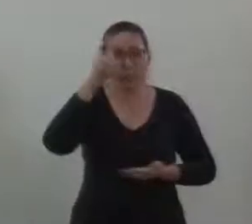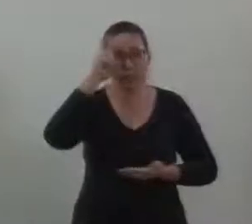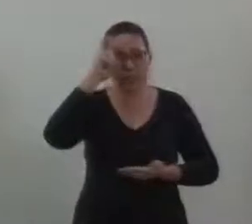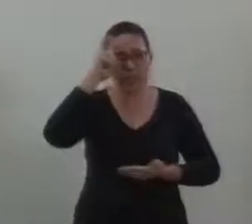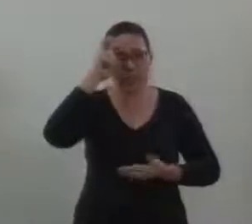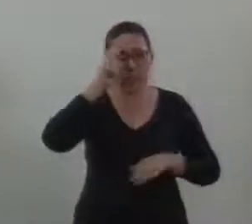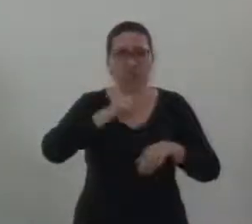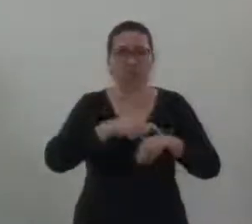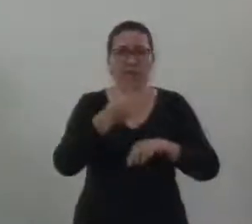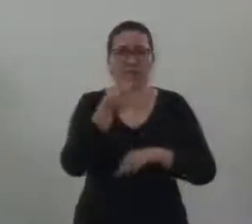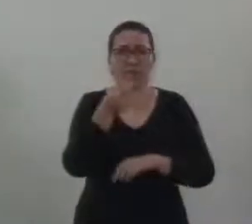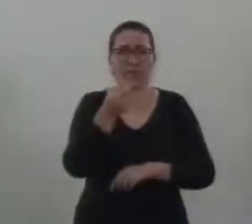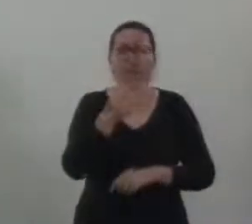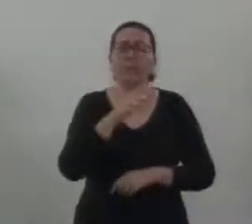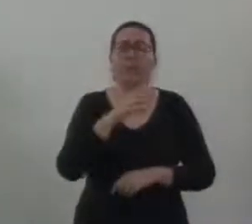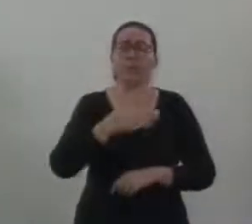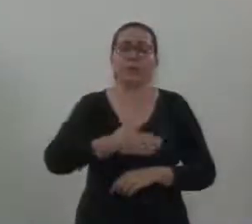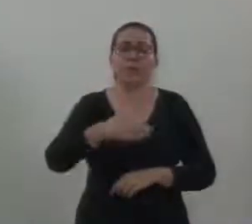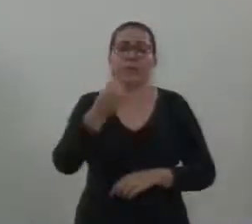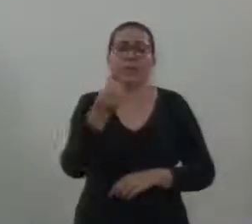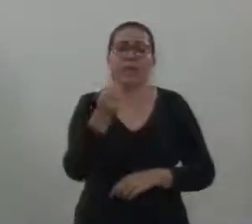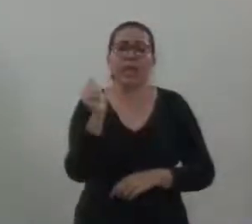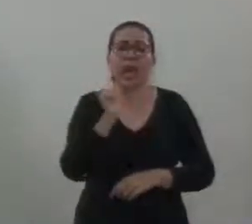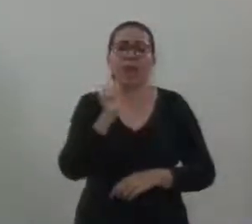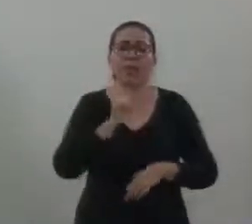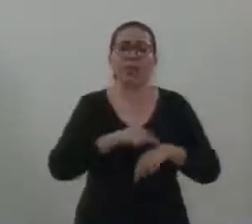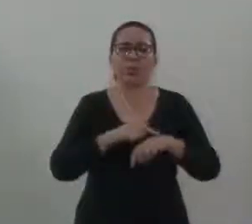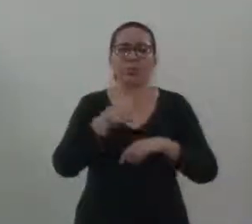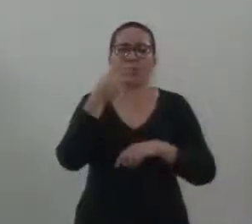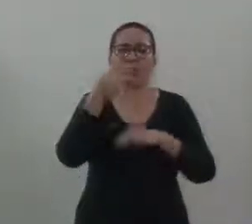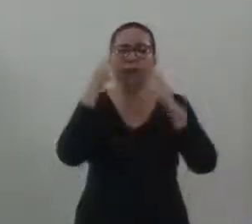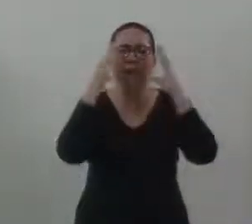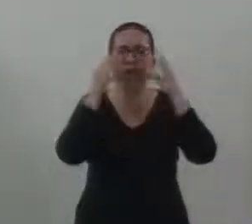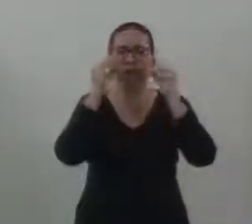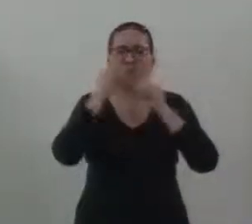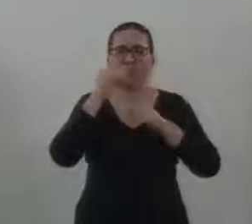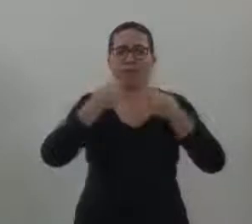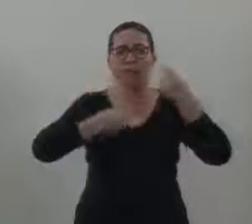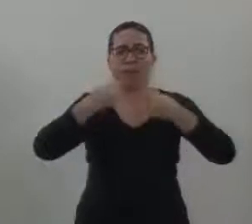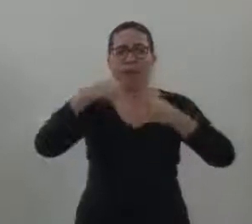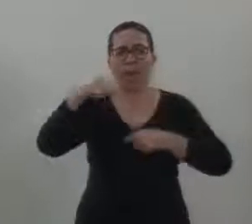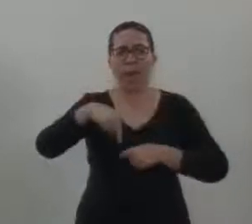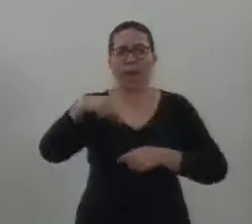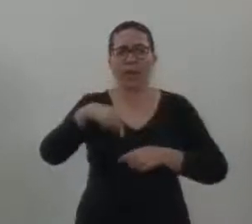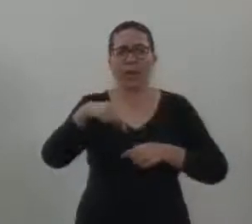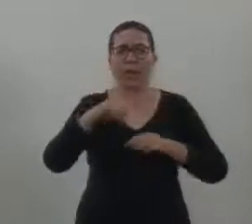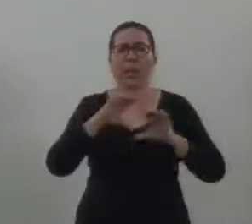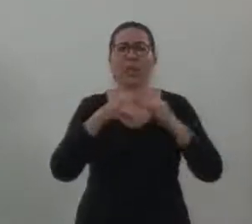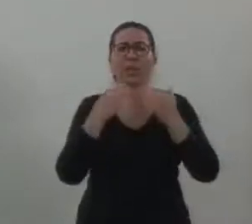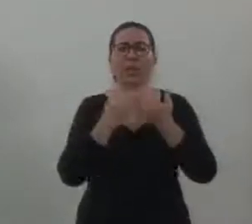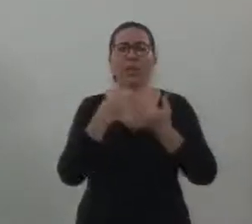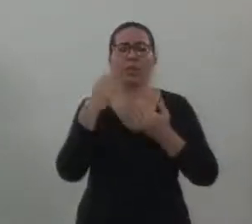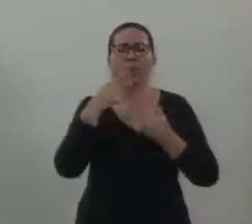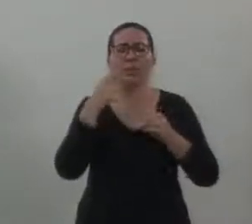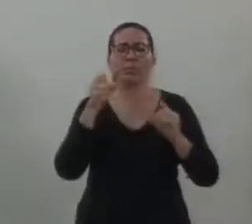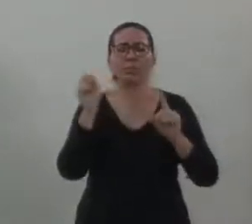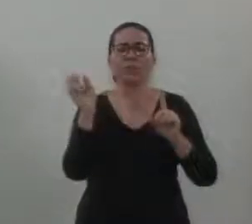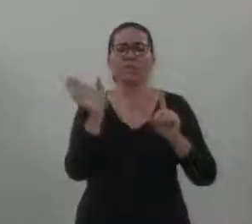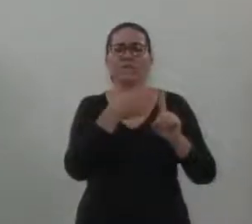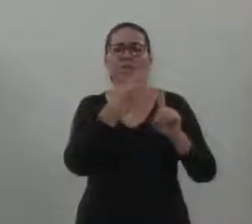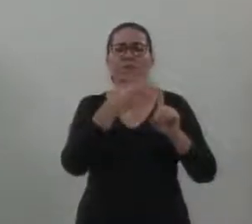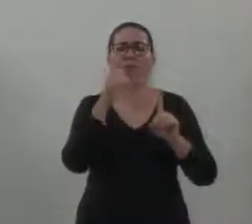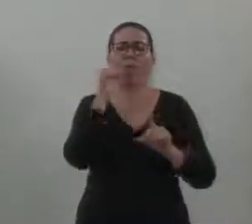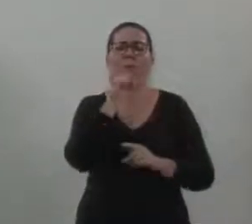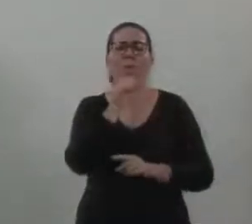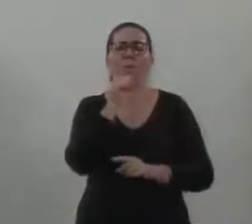quinta-feira, dia 6 de agosto, às 19 horas, nós teremos uma discussão na Câmara Municipal sobre a violência contra a mulher,